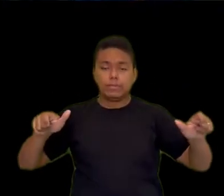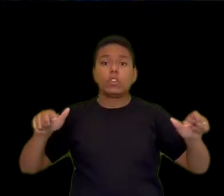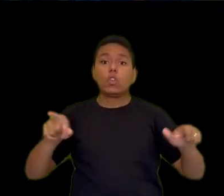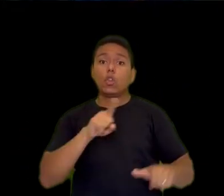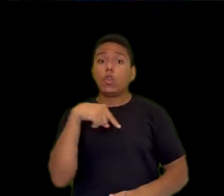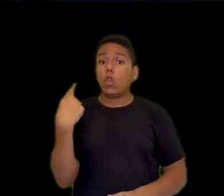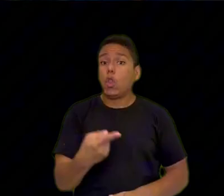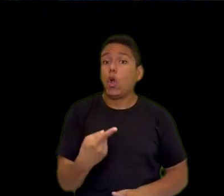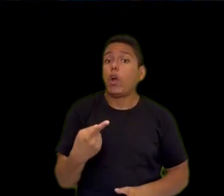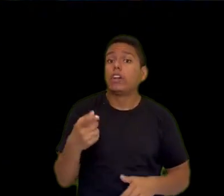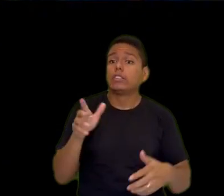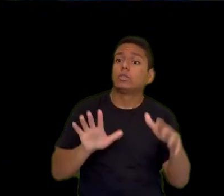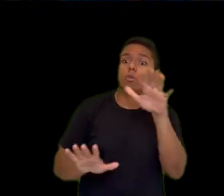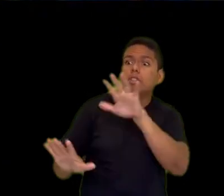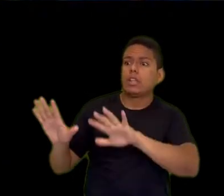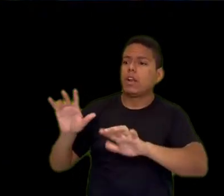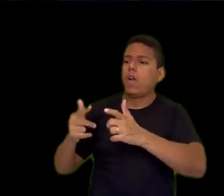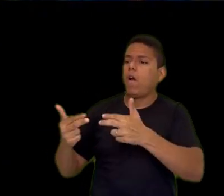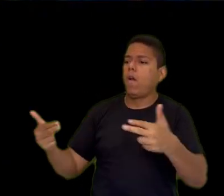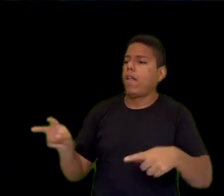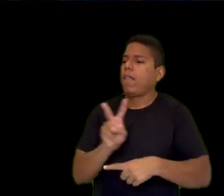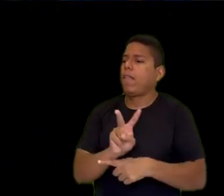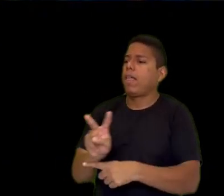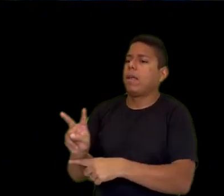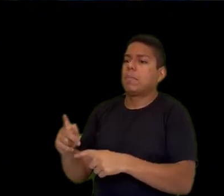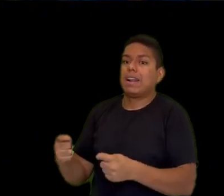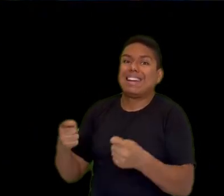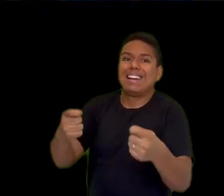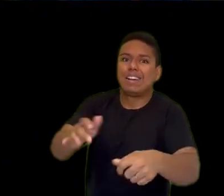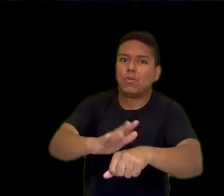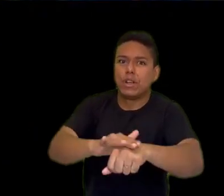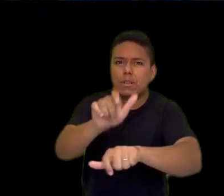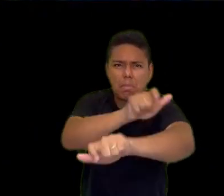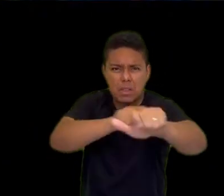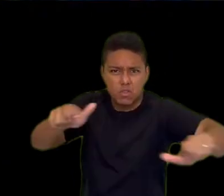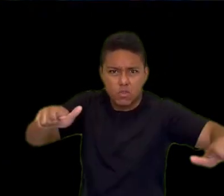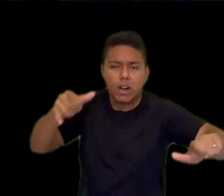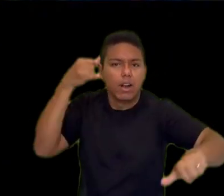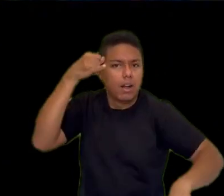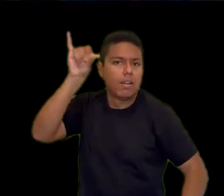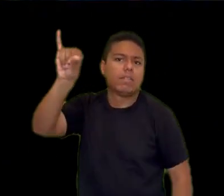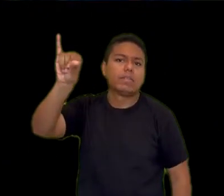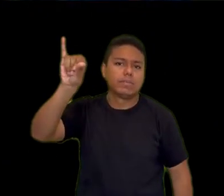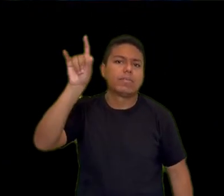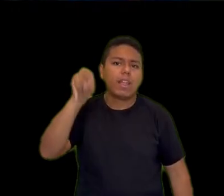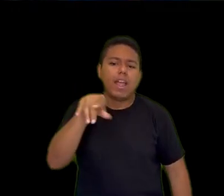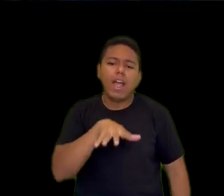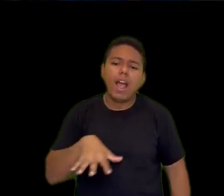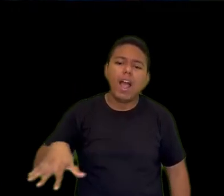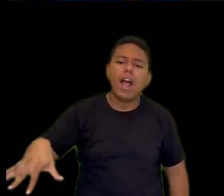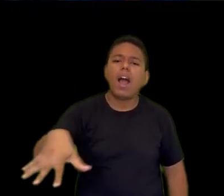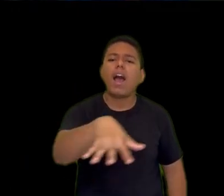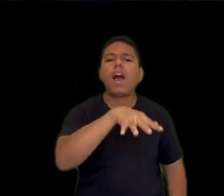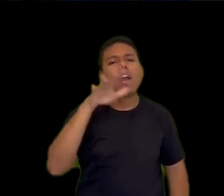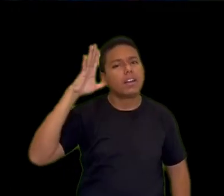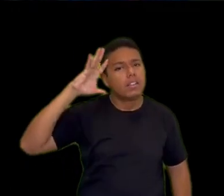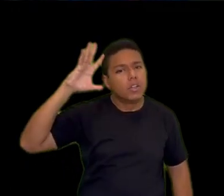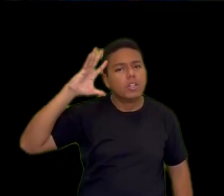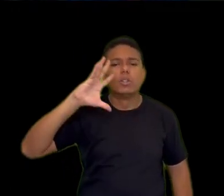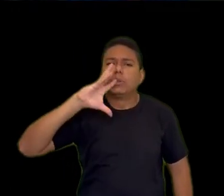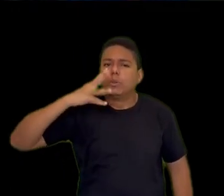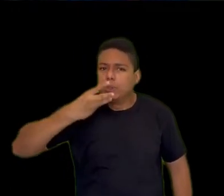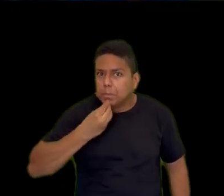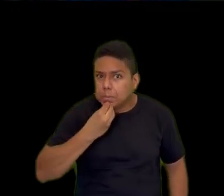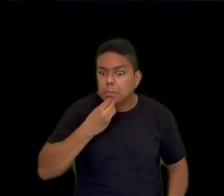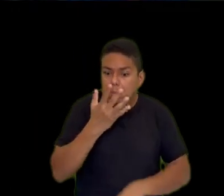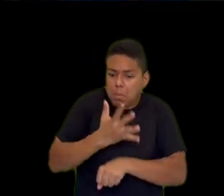um campo interdisciplinar de saberes e práticas. Essas práticas pautadas fundamentalmente na